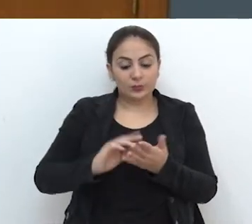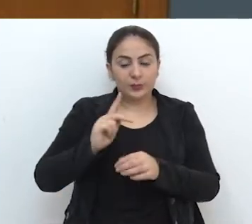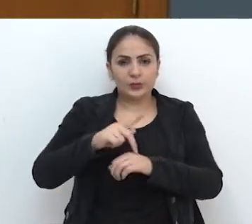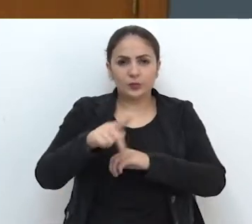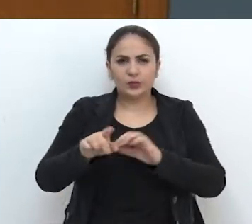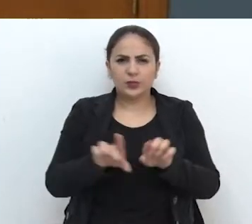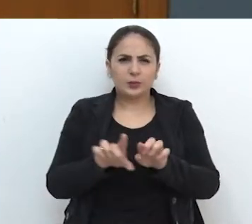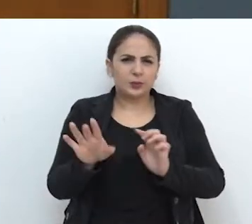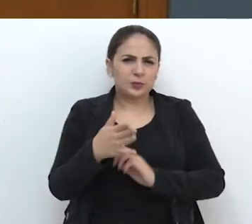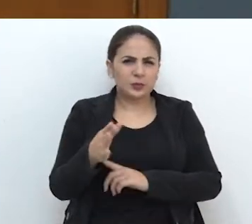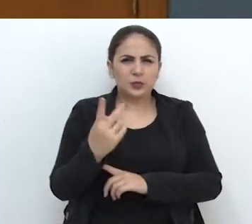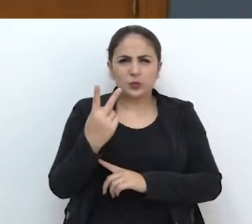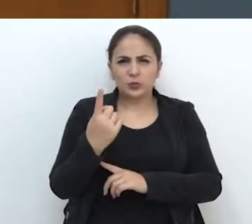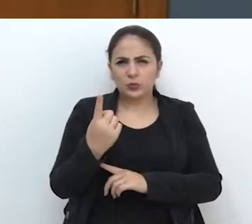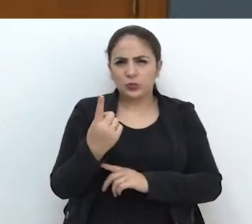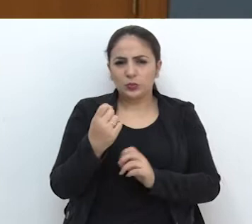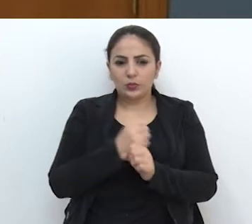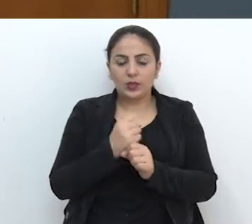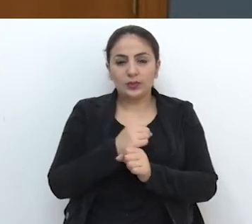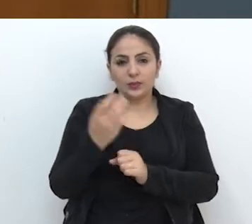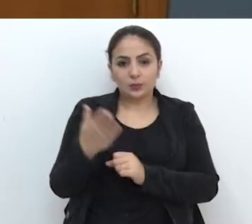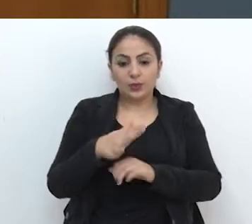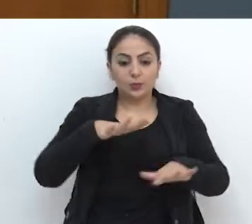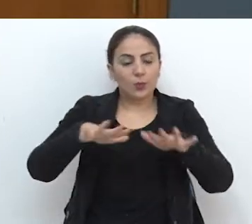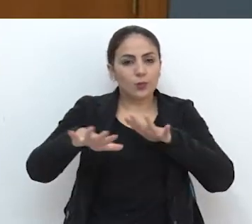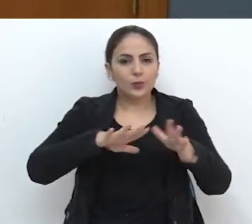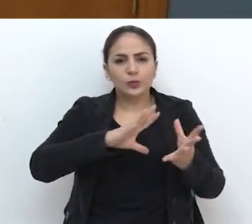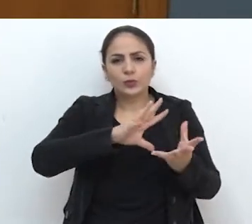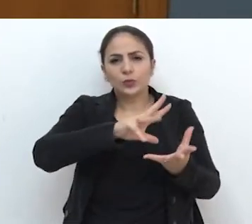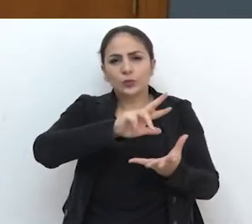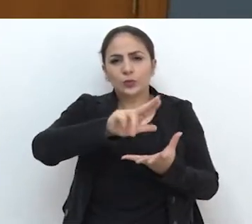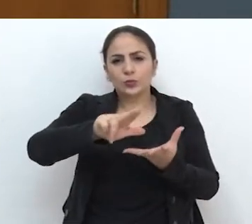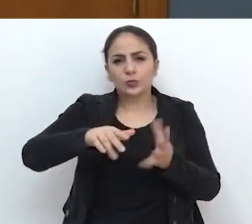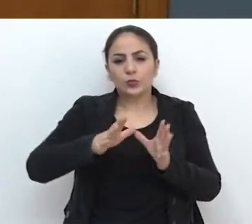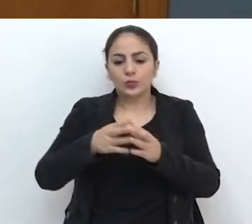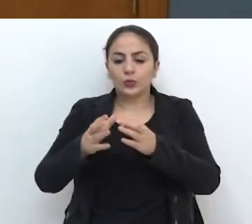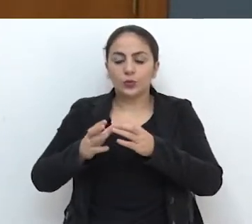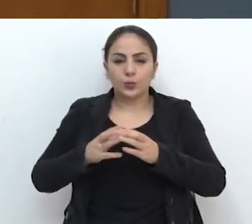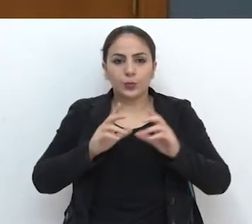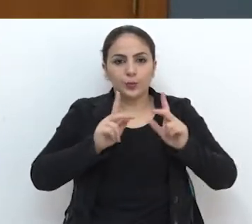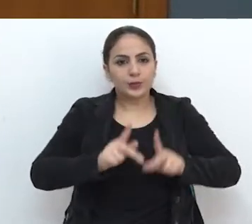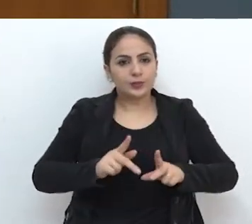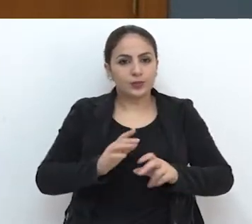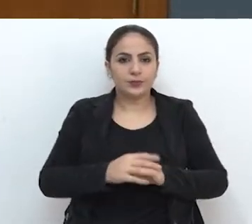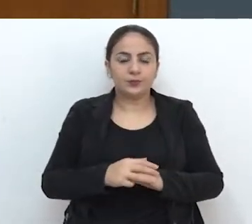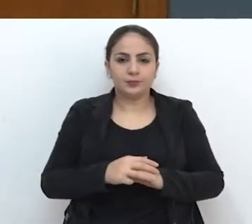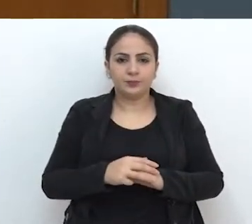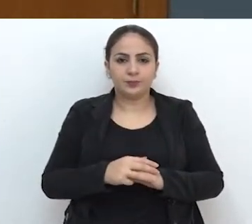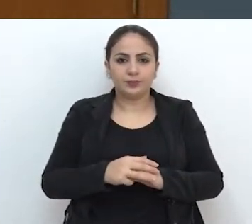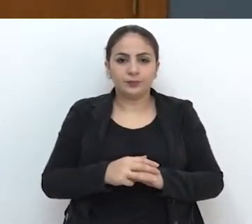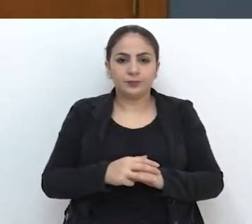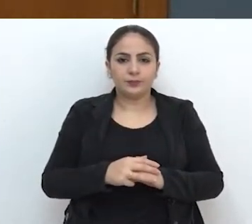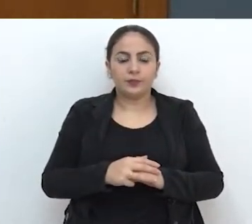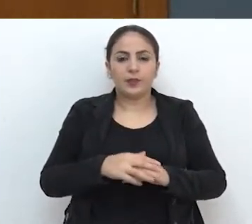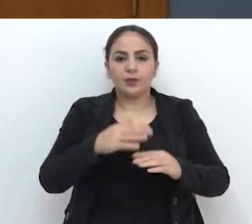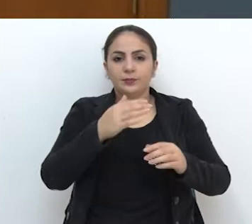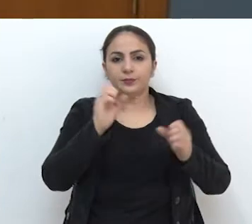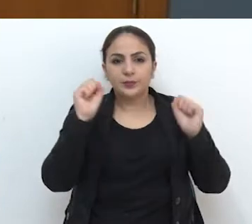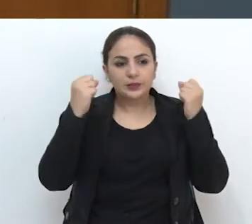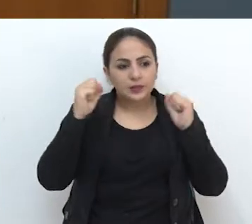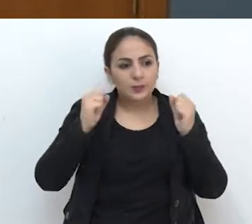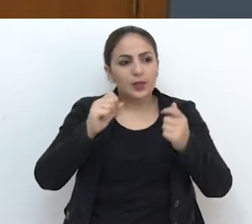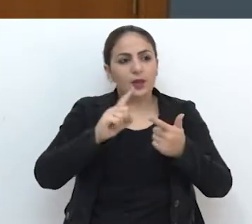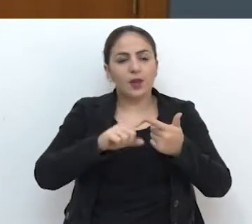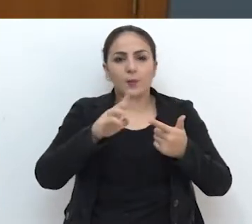também, aproximadamente 1 ano e meio, mas que movimenta vários grupos, várias pessoas, né, nas academias,